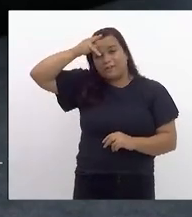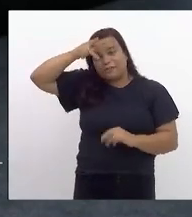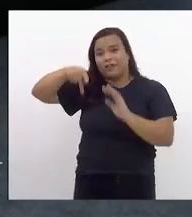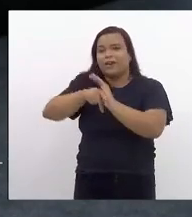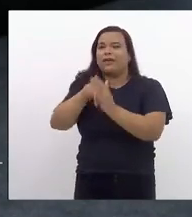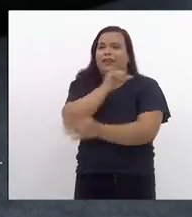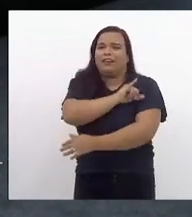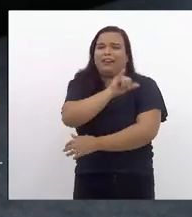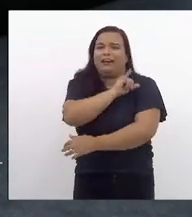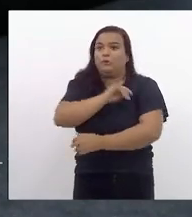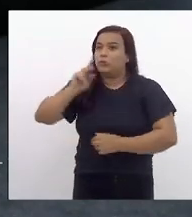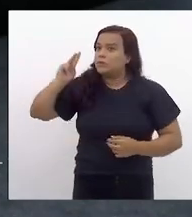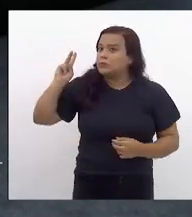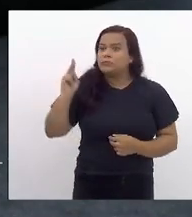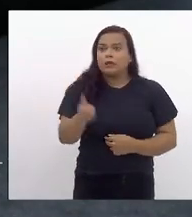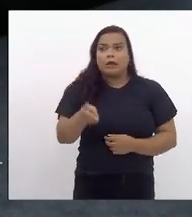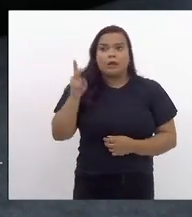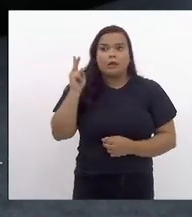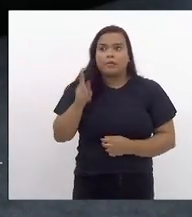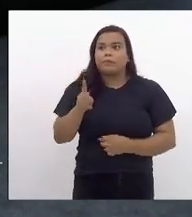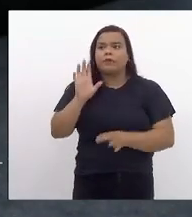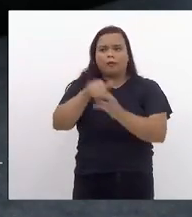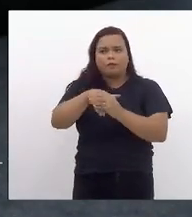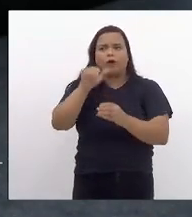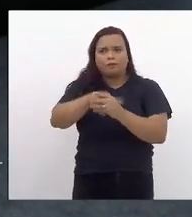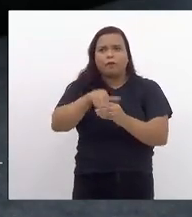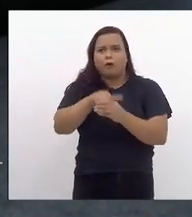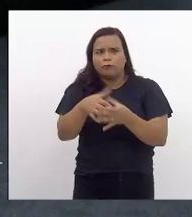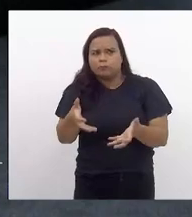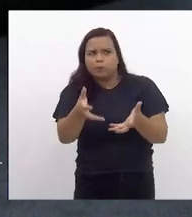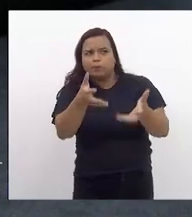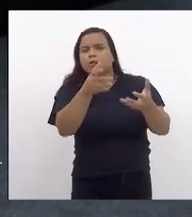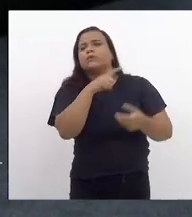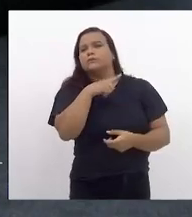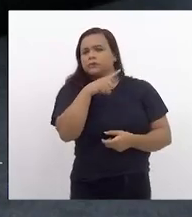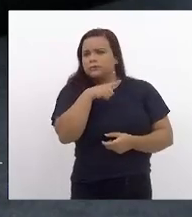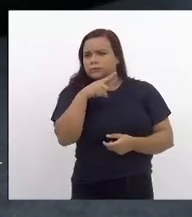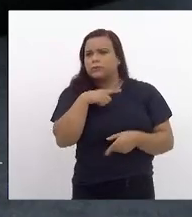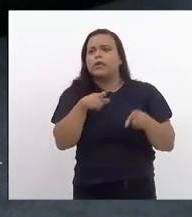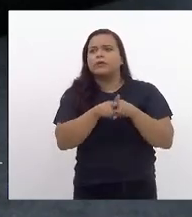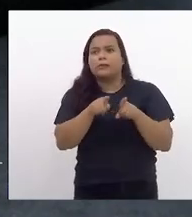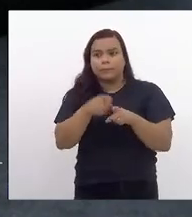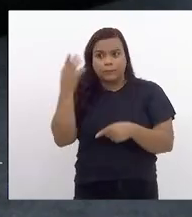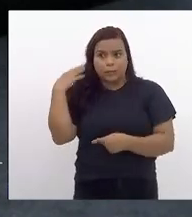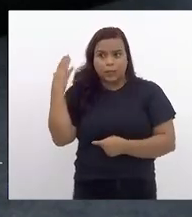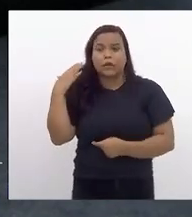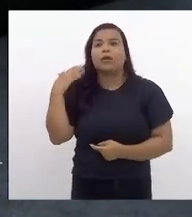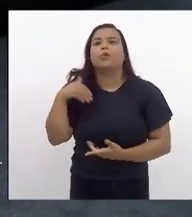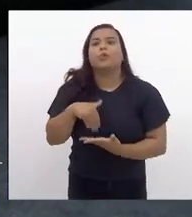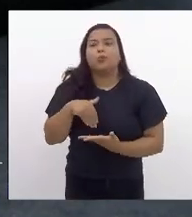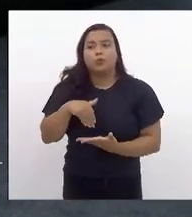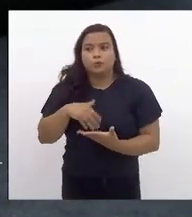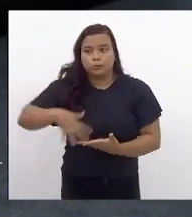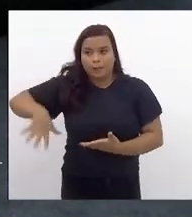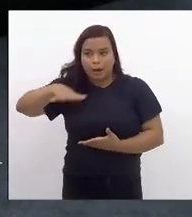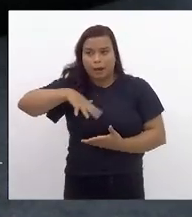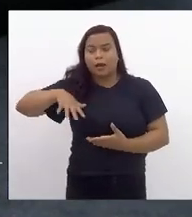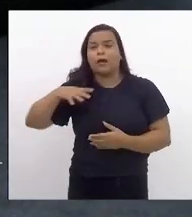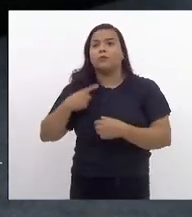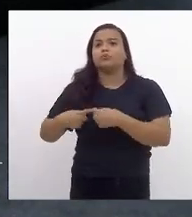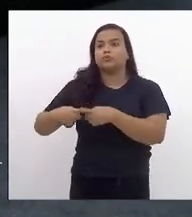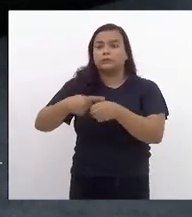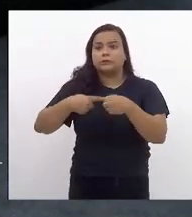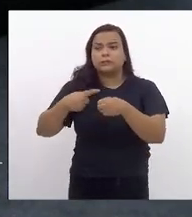sempre muito bem votada, inclusive no último pleito municipal.